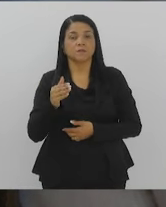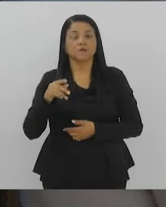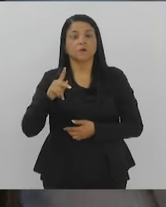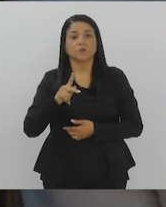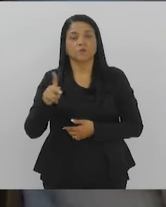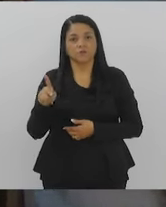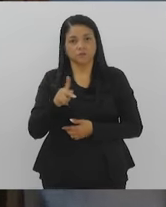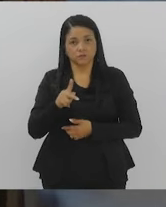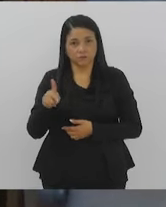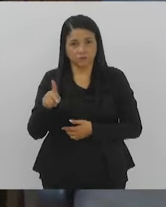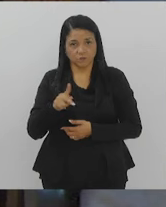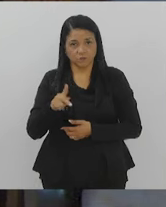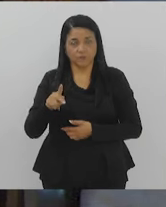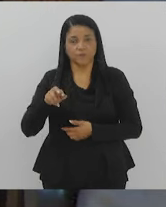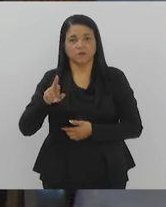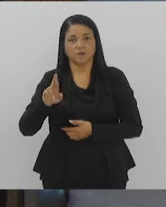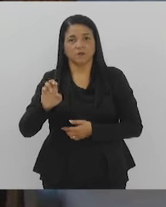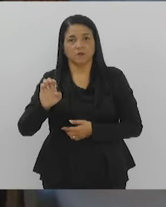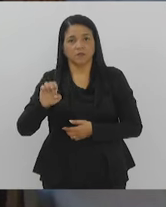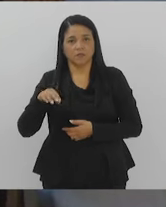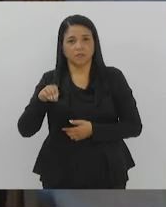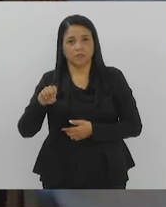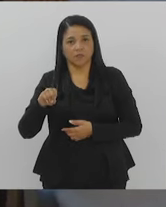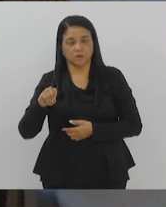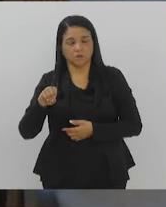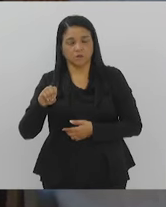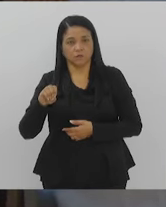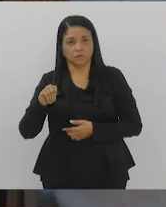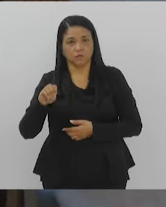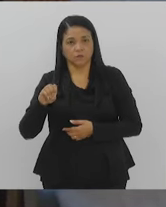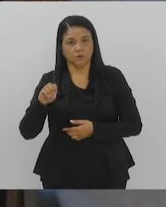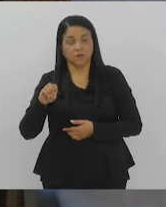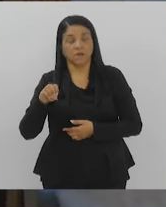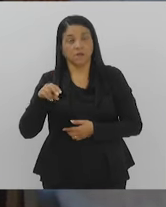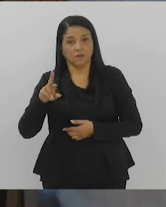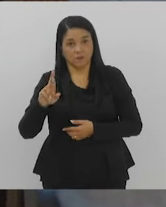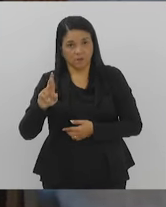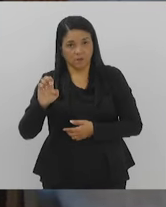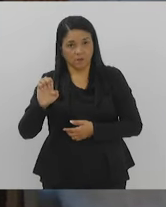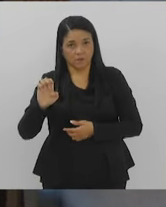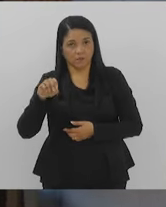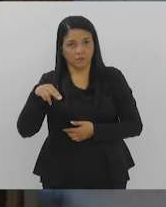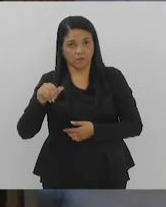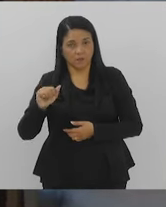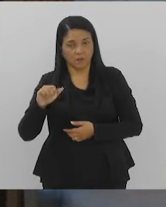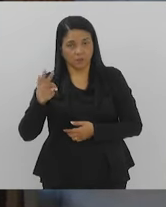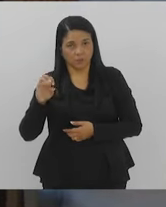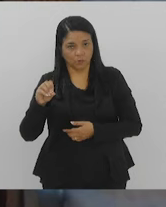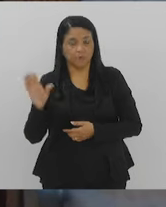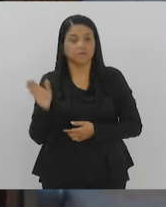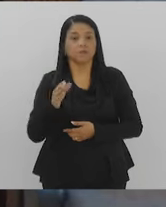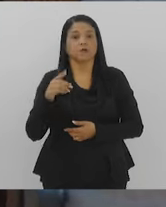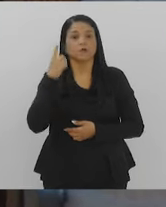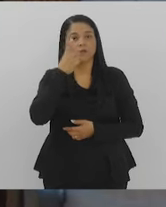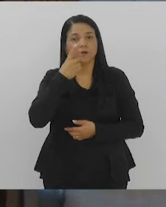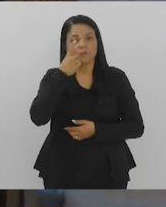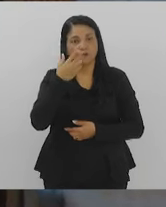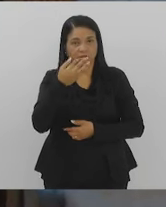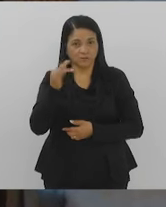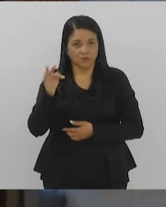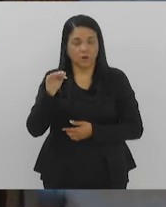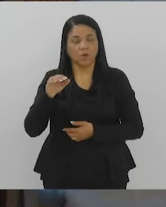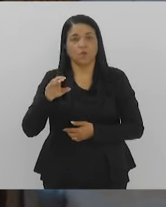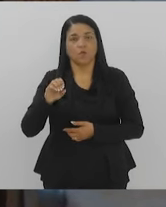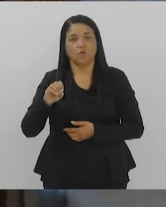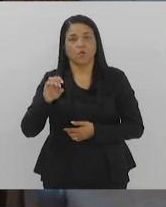professor Renato de Paula e ao deputado Otone de Paula. É uma alegria